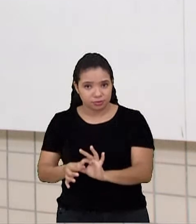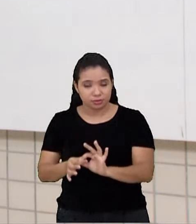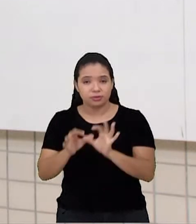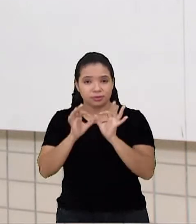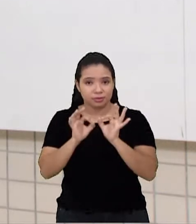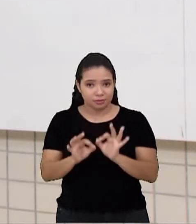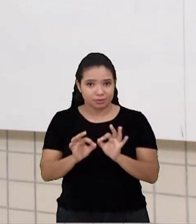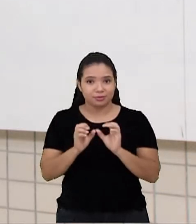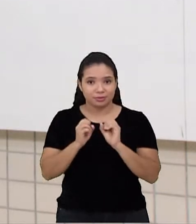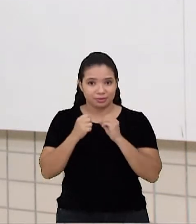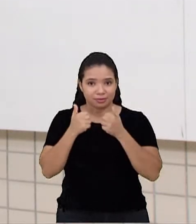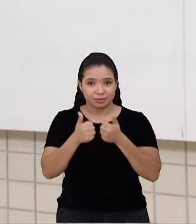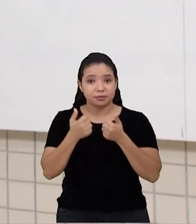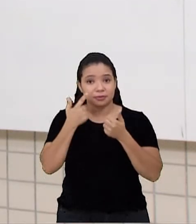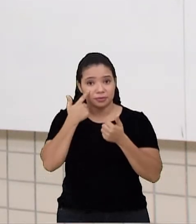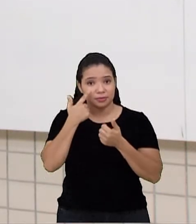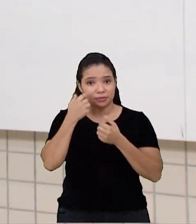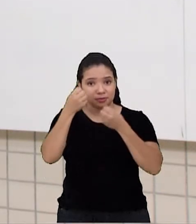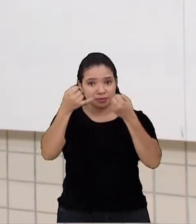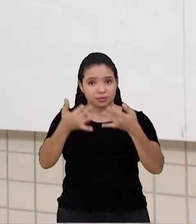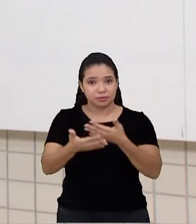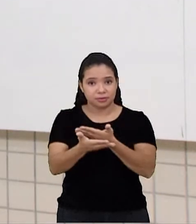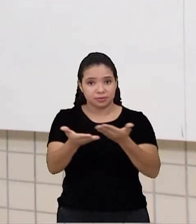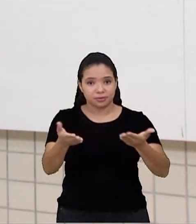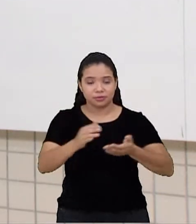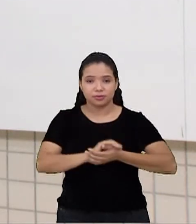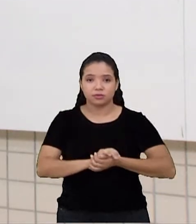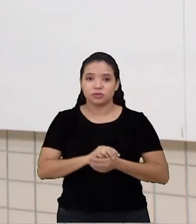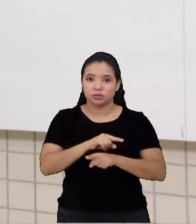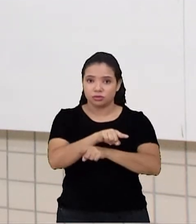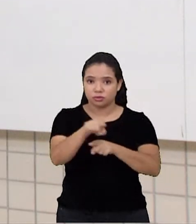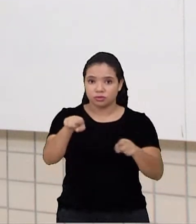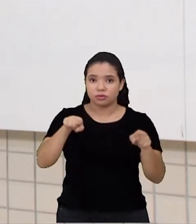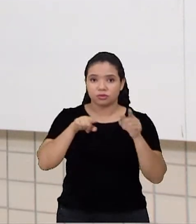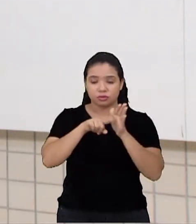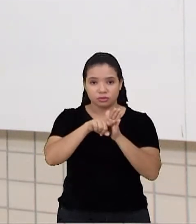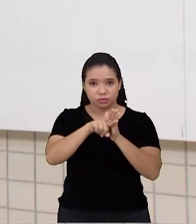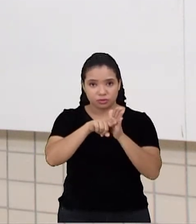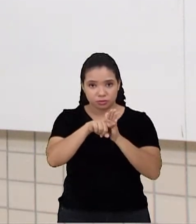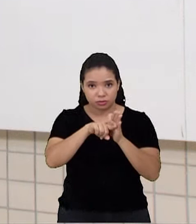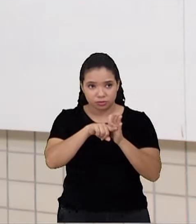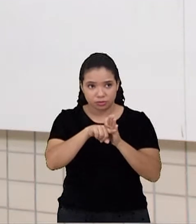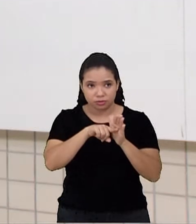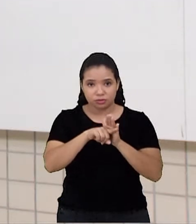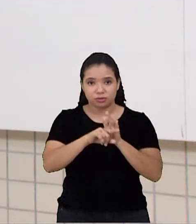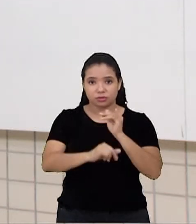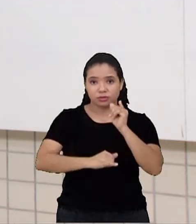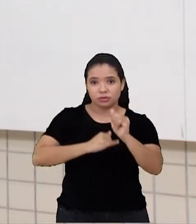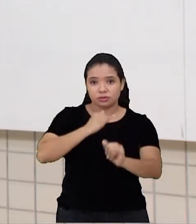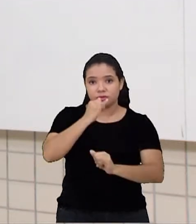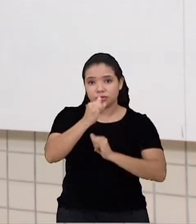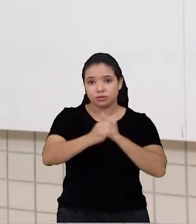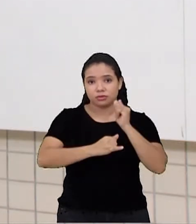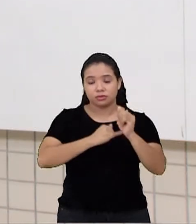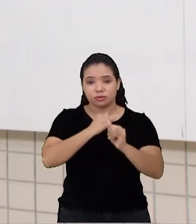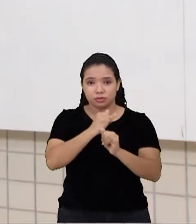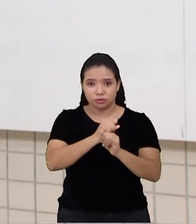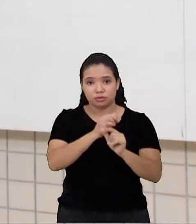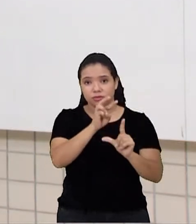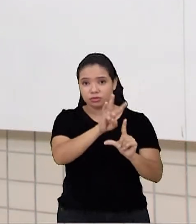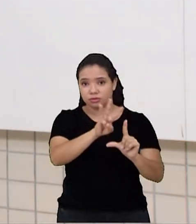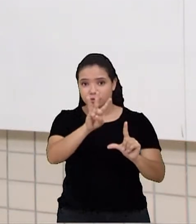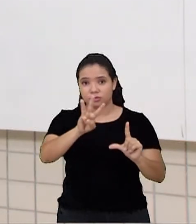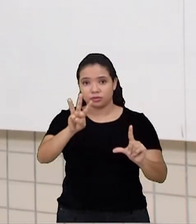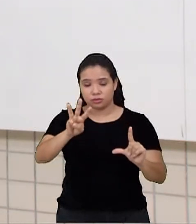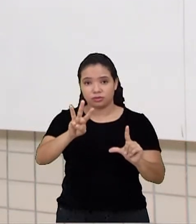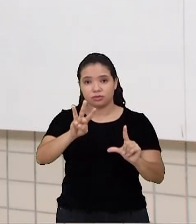orientá-los como vocês irão fazer. Então, vocês devem pesquisar na internet, em fontes confiáveis,